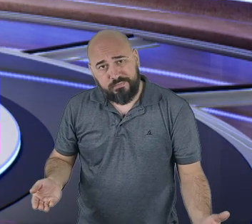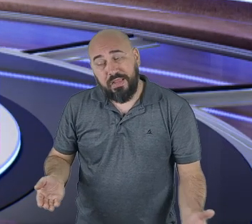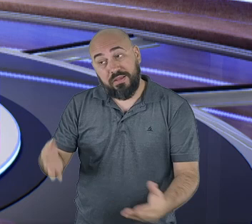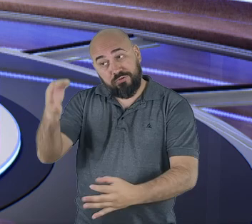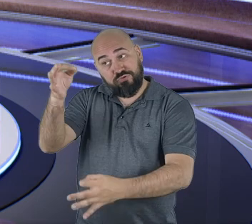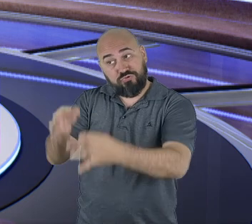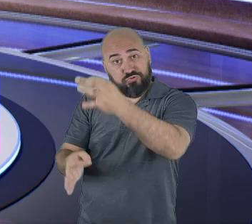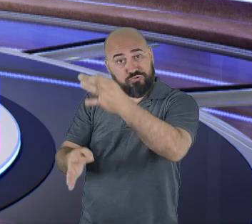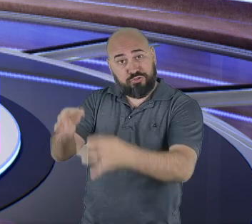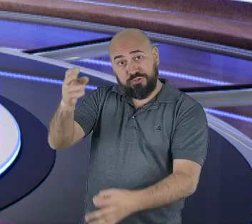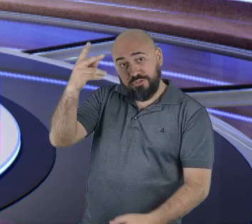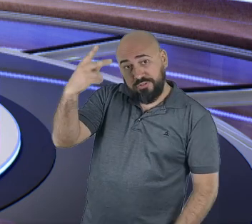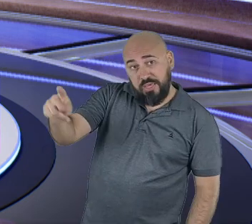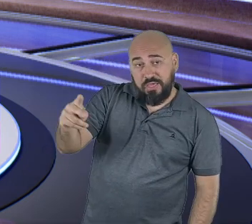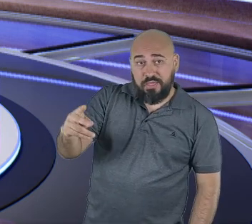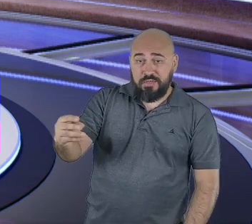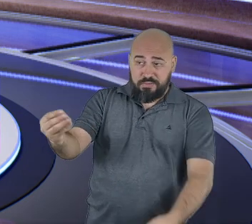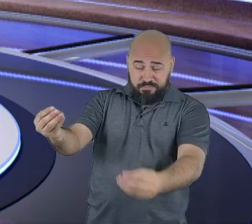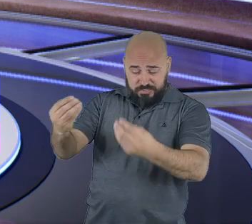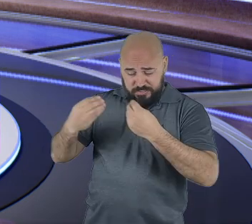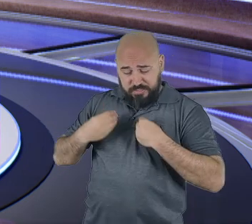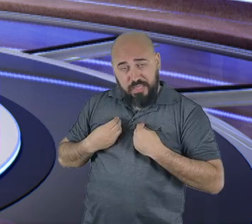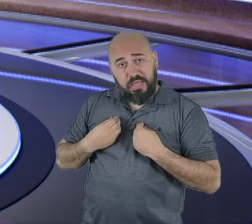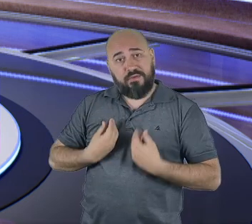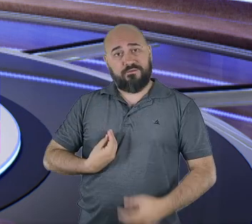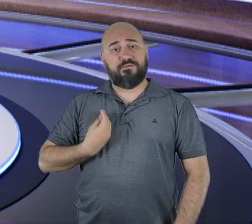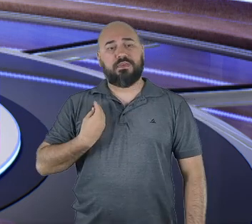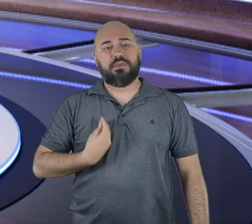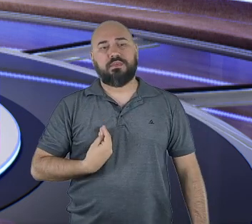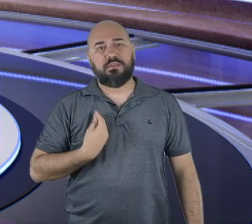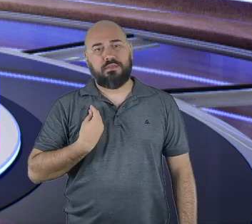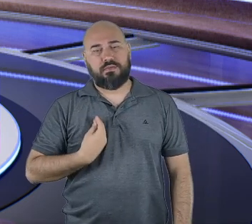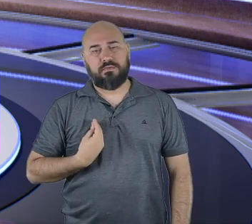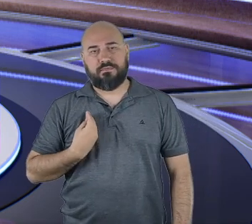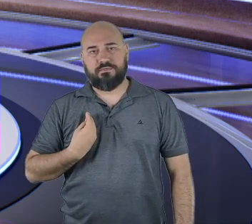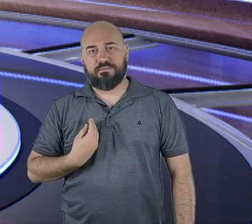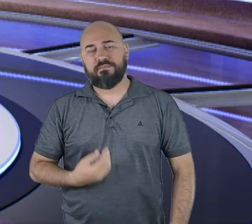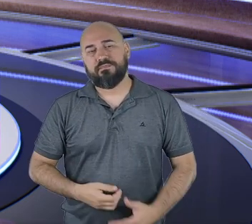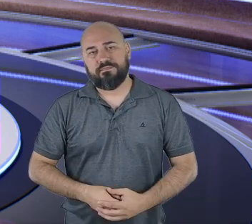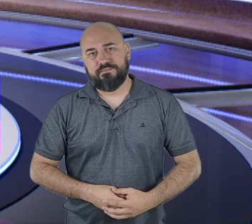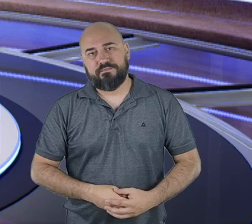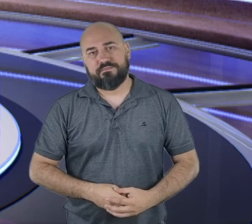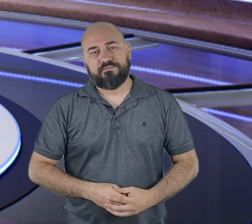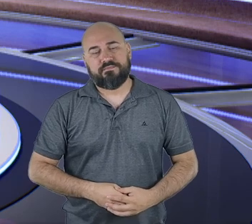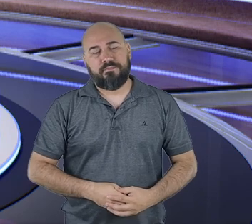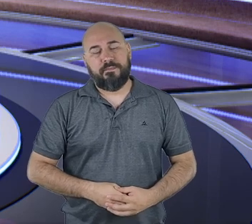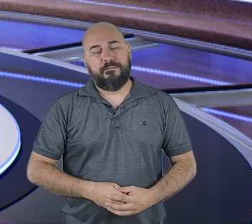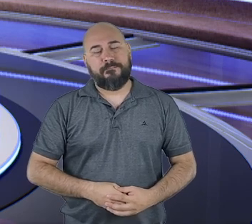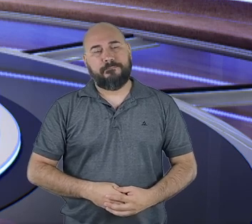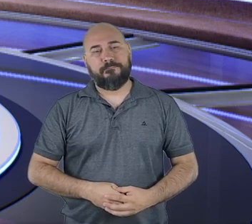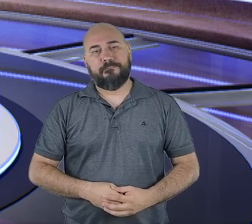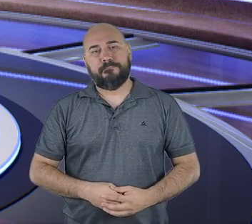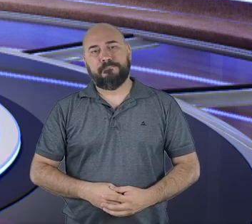nós, nos dando vida, porque justiça leva à vida eterna.